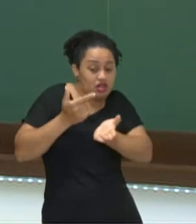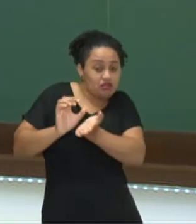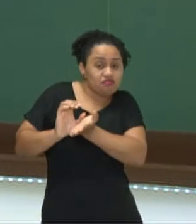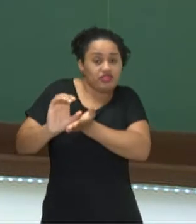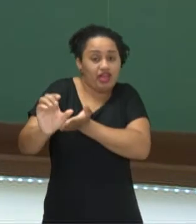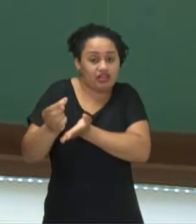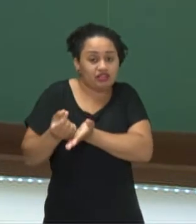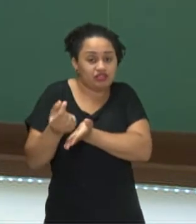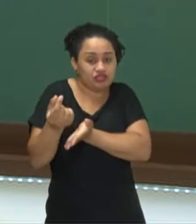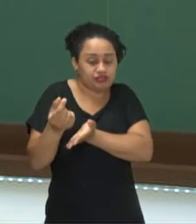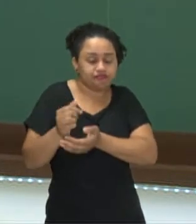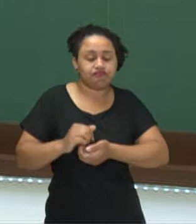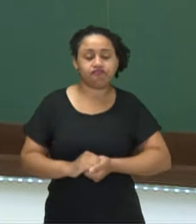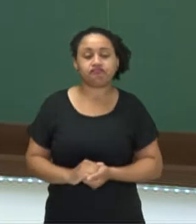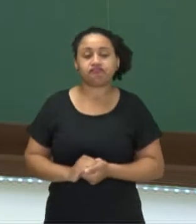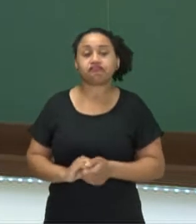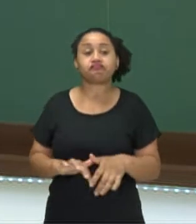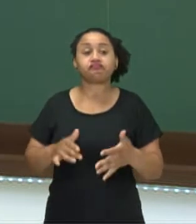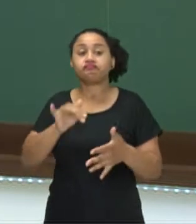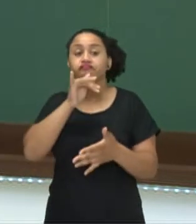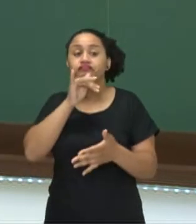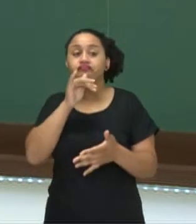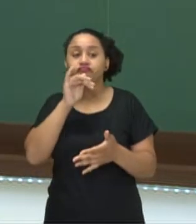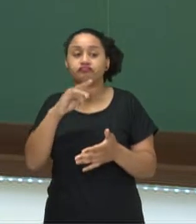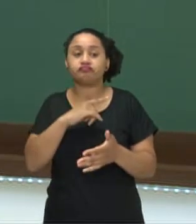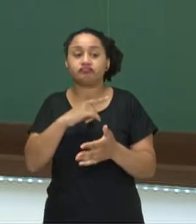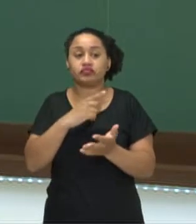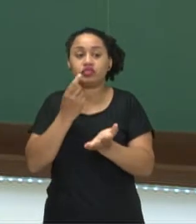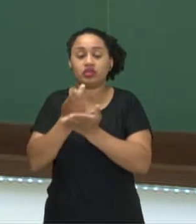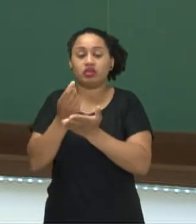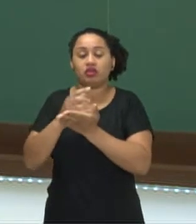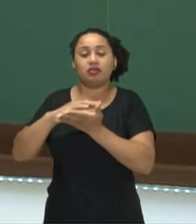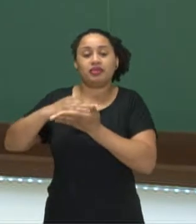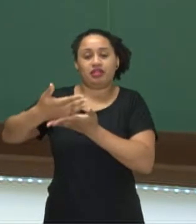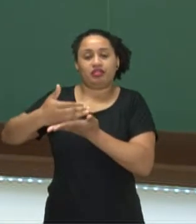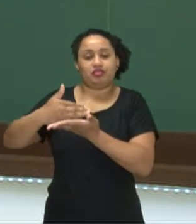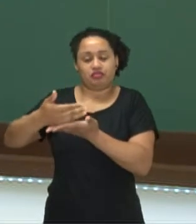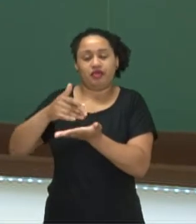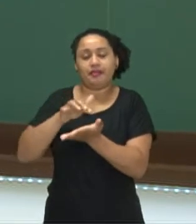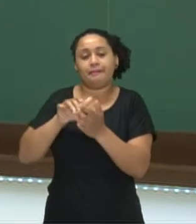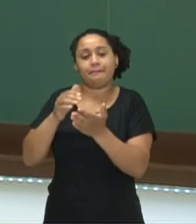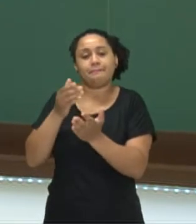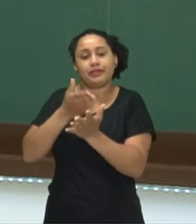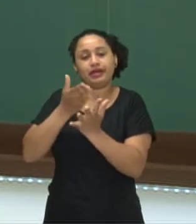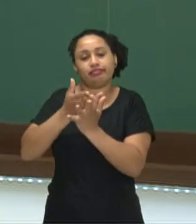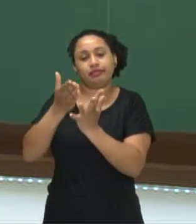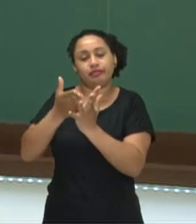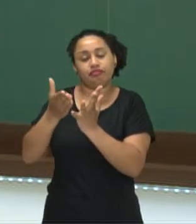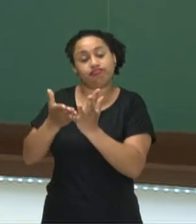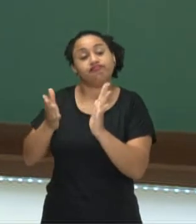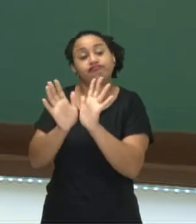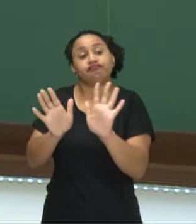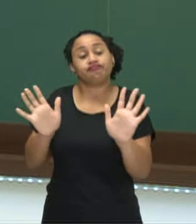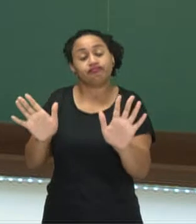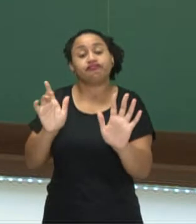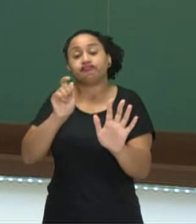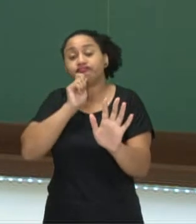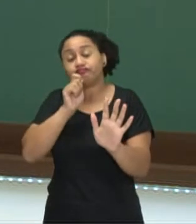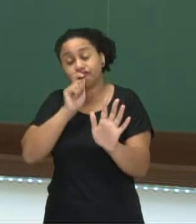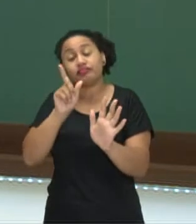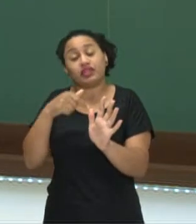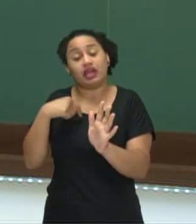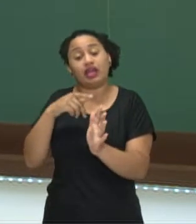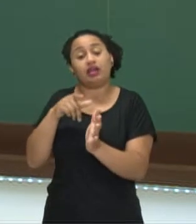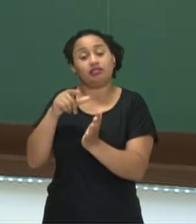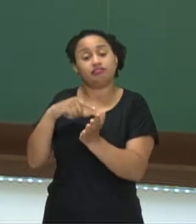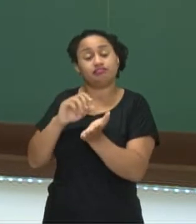dinheiro. Exemplo que nós temos, por exemplo, eu comprei um notebook parcelado. Nesse caso, ele ainda é um passivo, porque eu